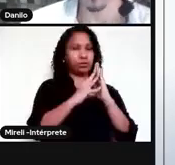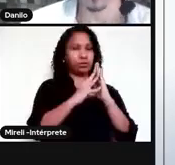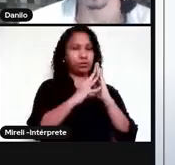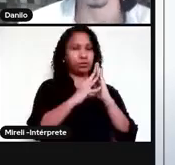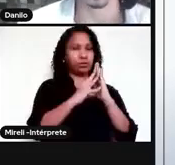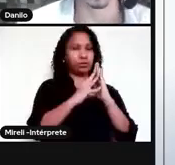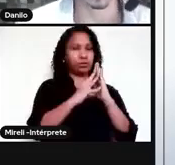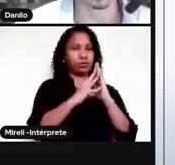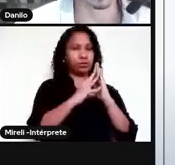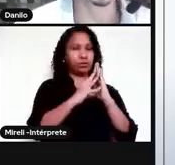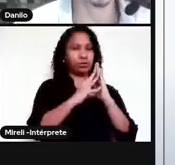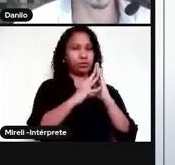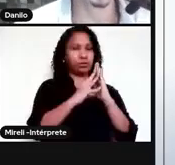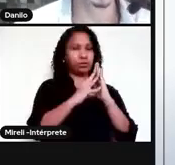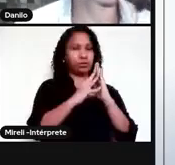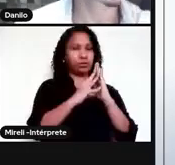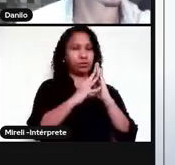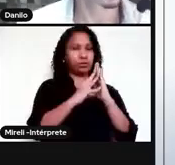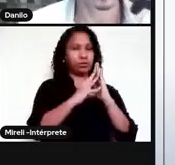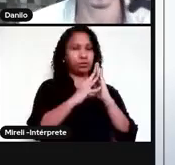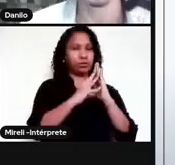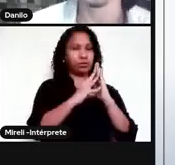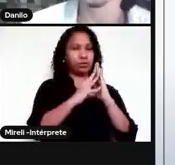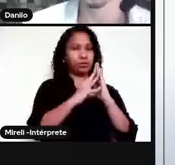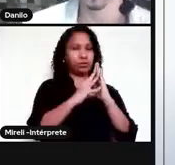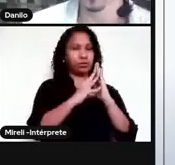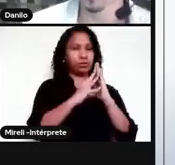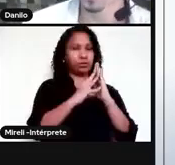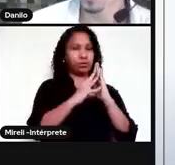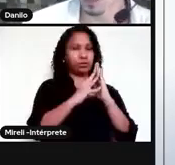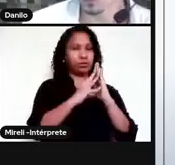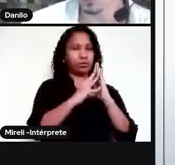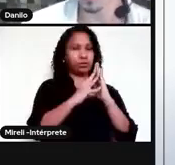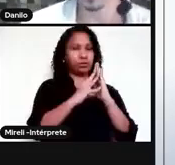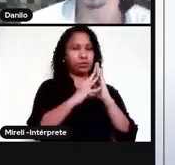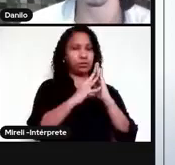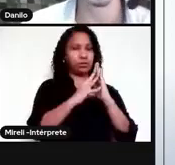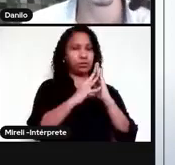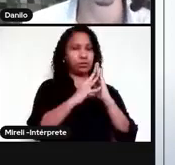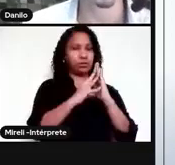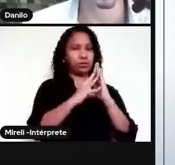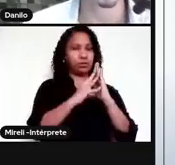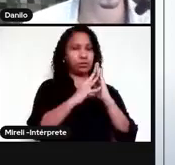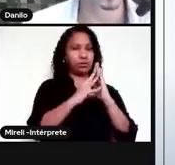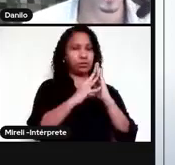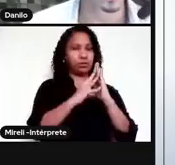mapas. Os mapas eles foram construídos através do programa MapScience